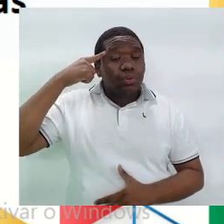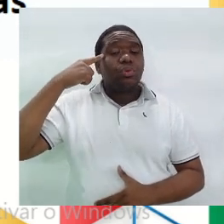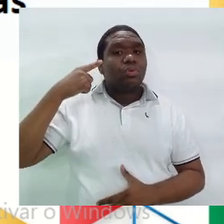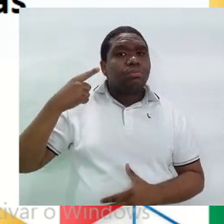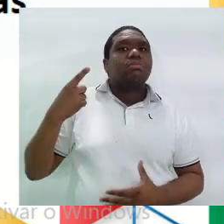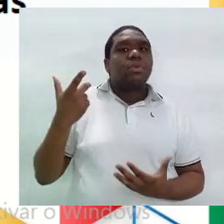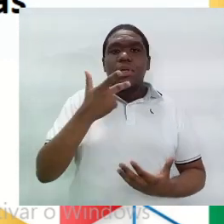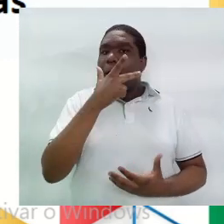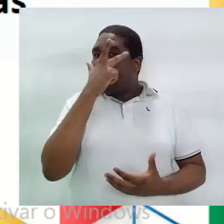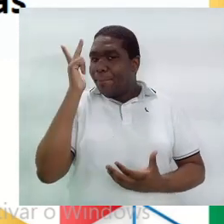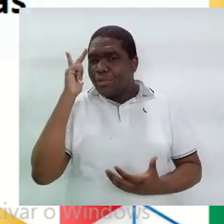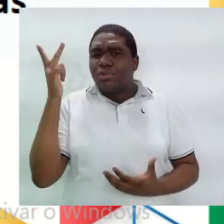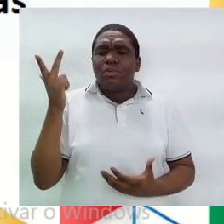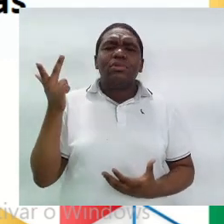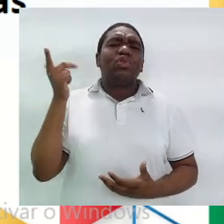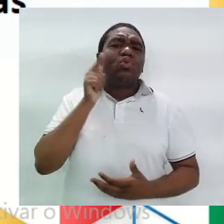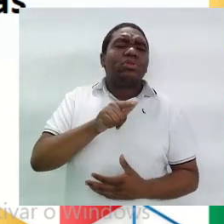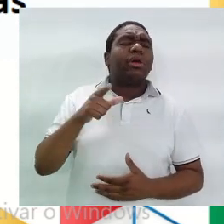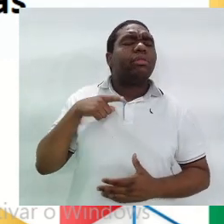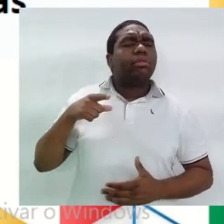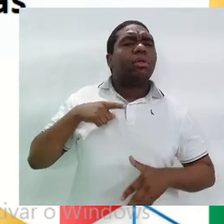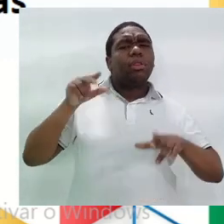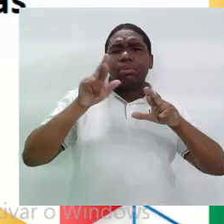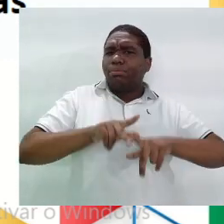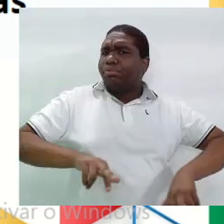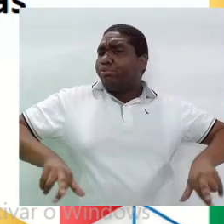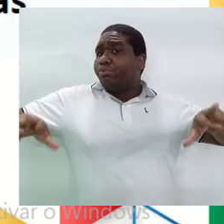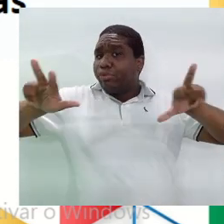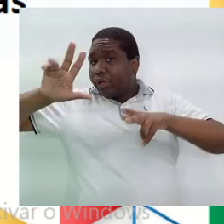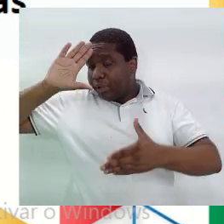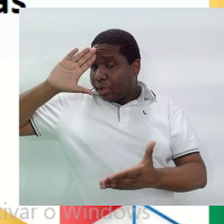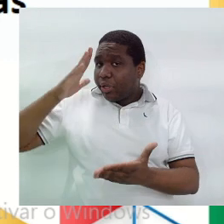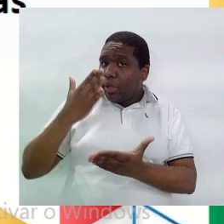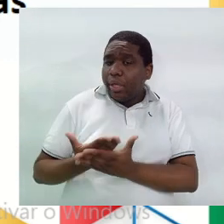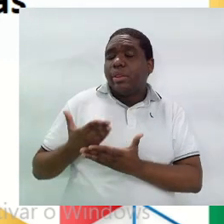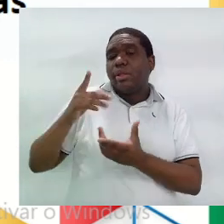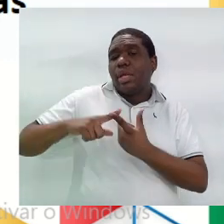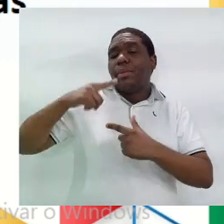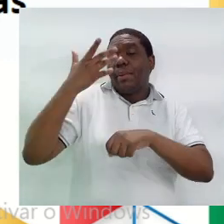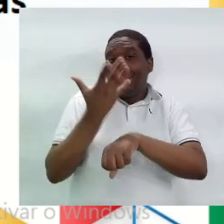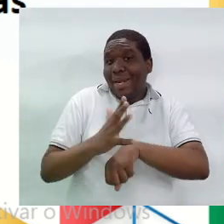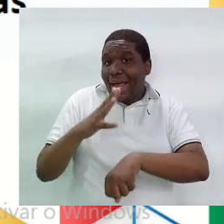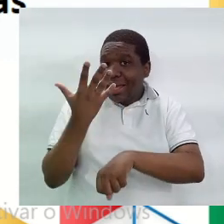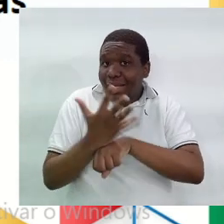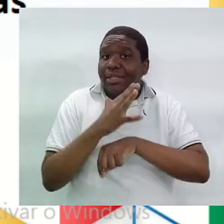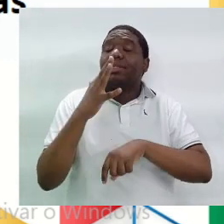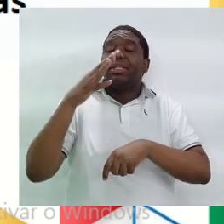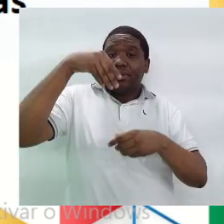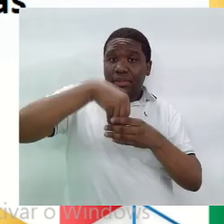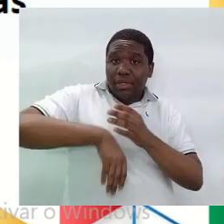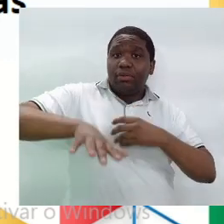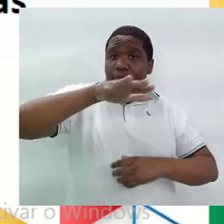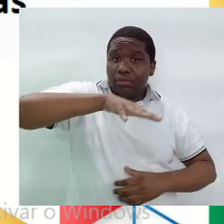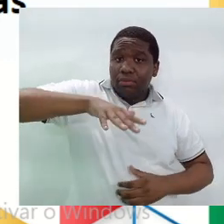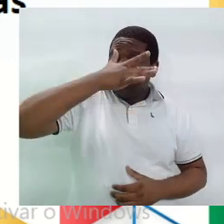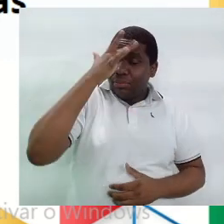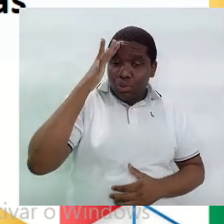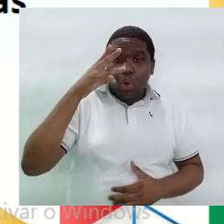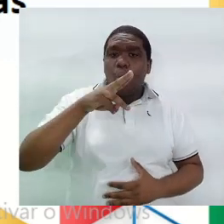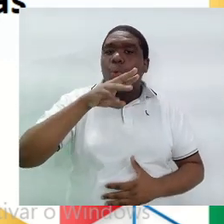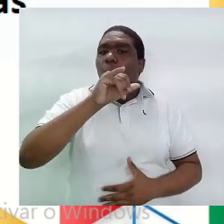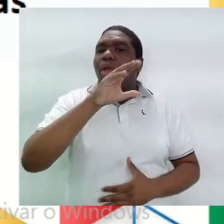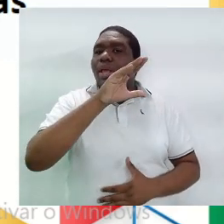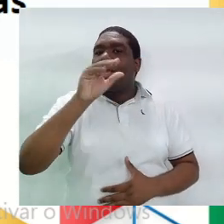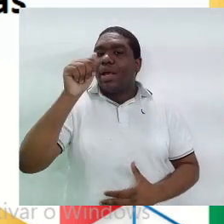intuitivo cria uma vasta diversidade de crenças e práticas entre os wiccanos, ou